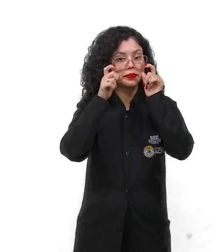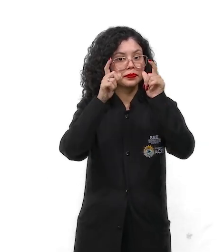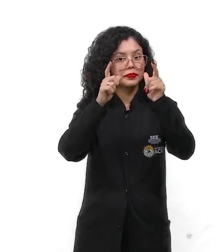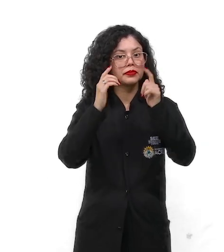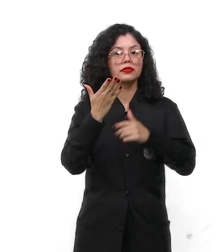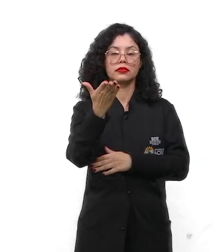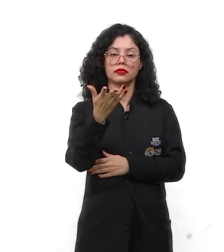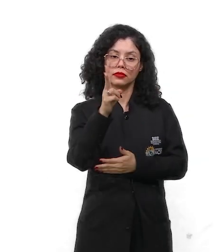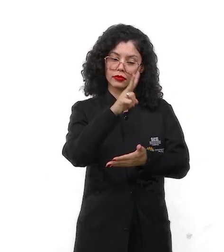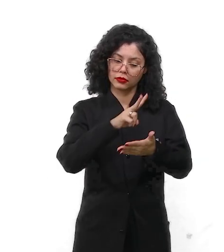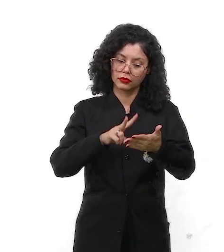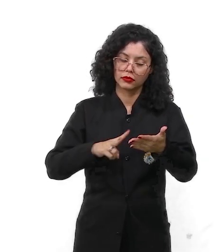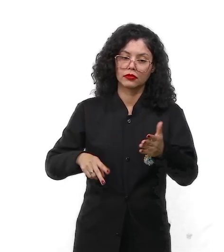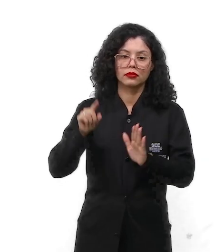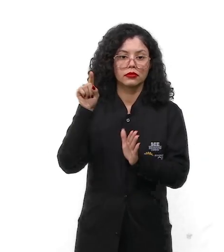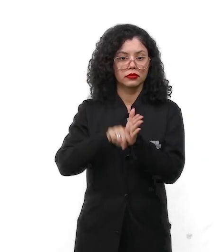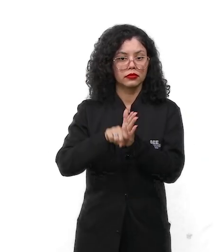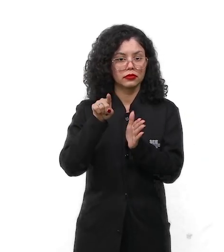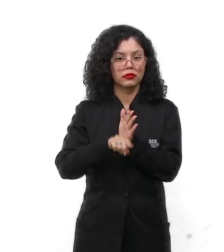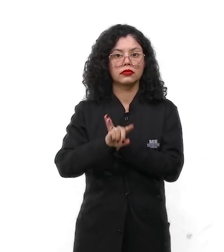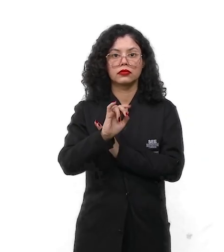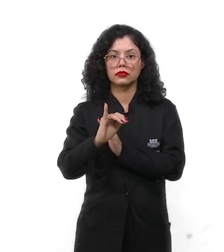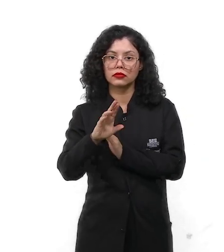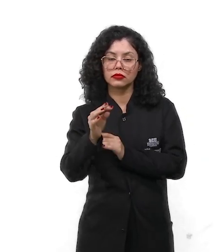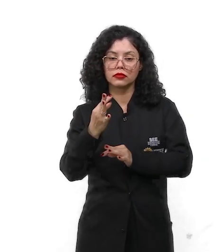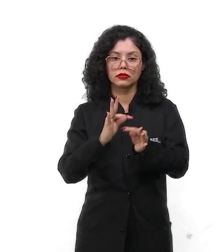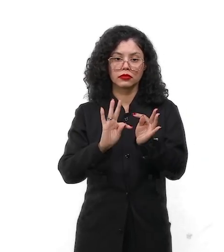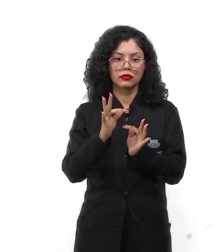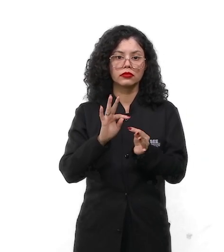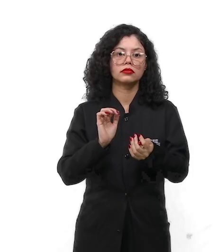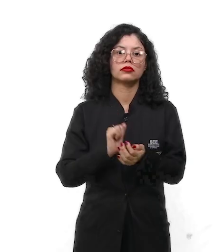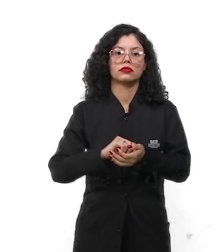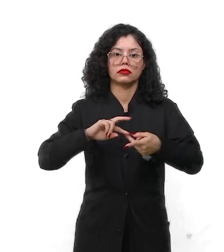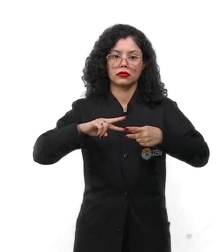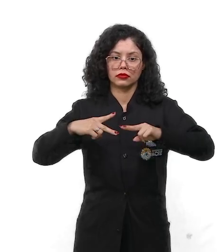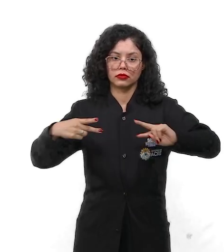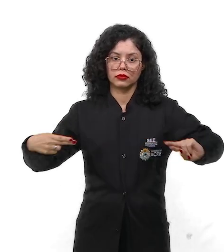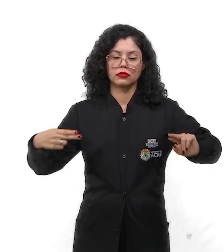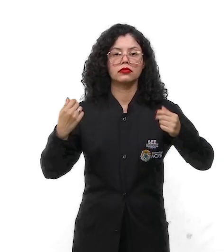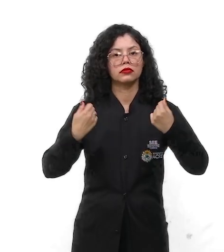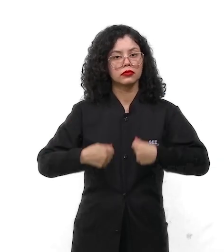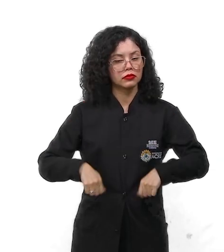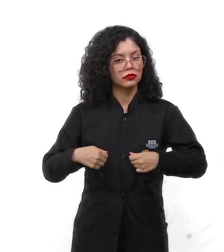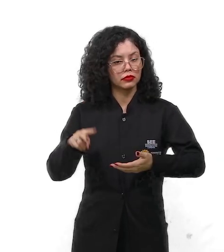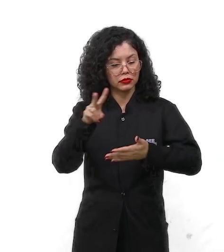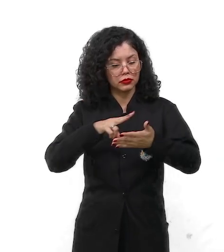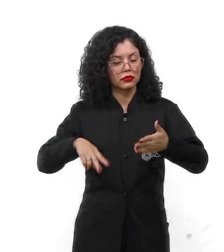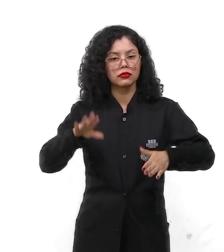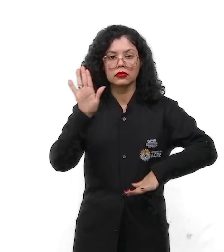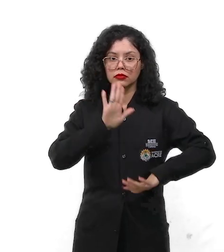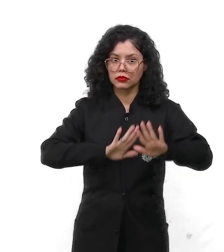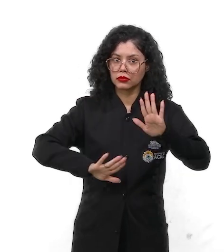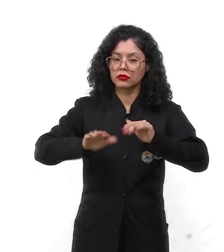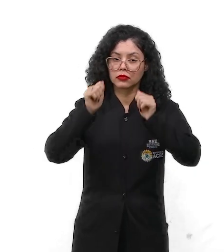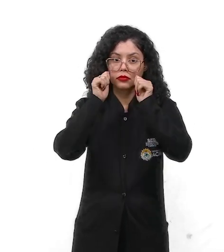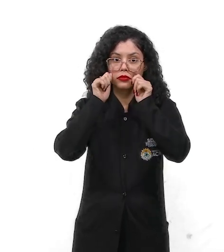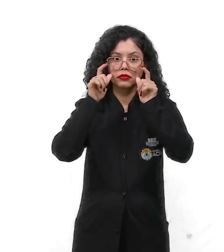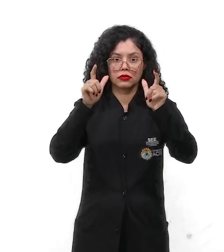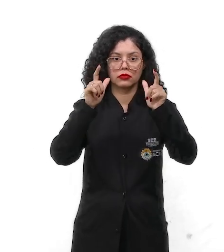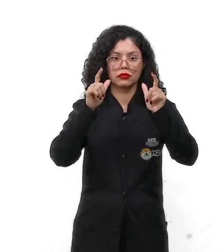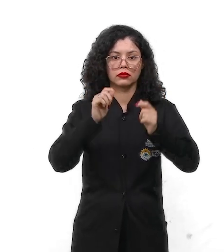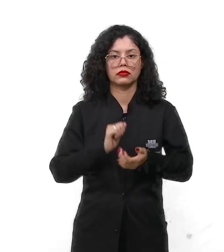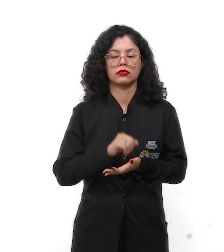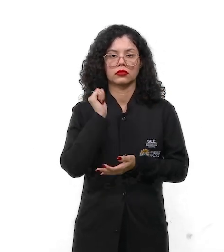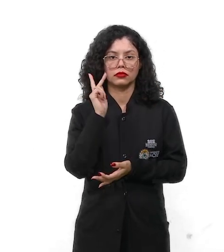vocês estão lendo. Questões de biotecnologia, questões de genética, elas têm que ser lidas com bastante atenção.